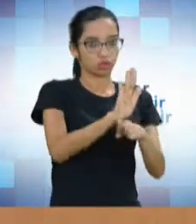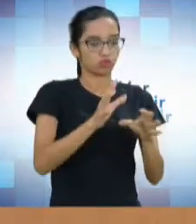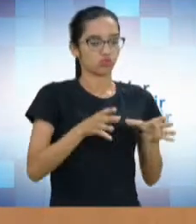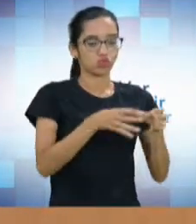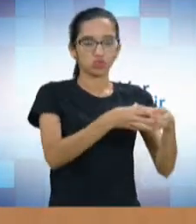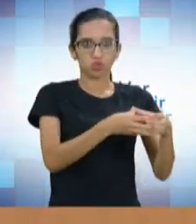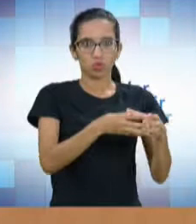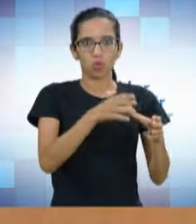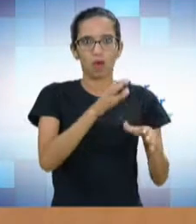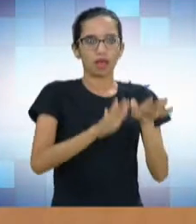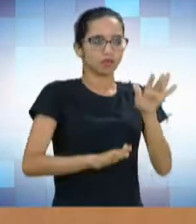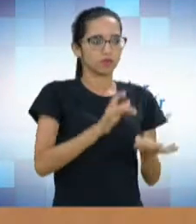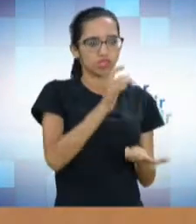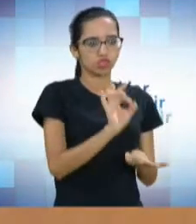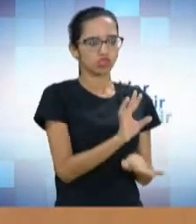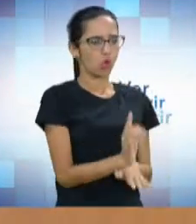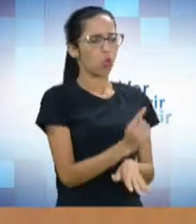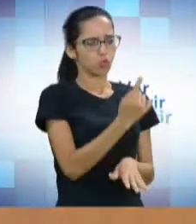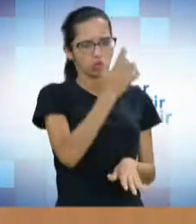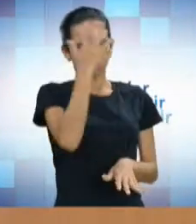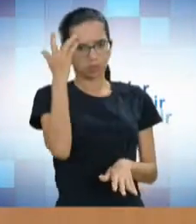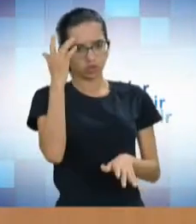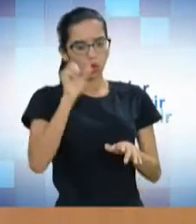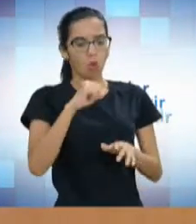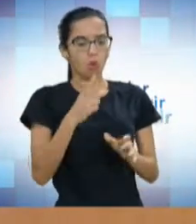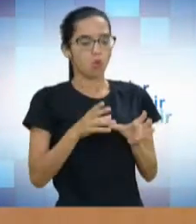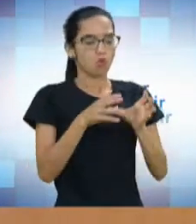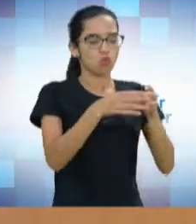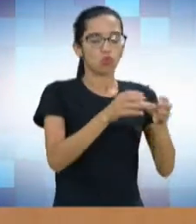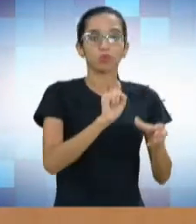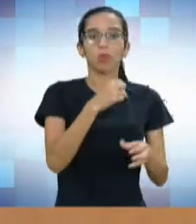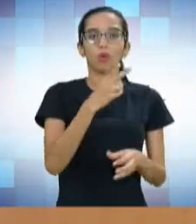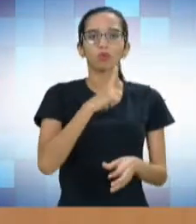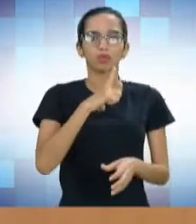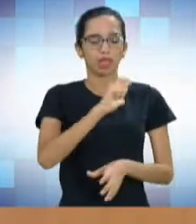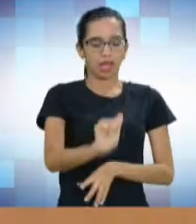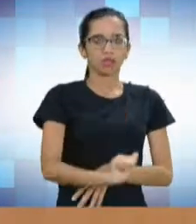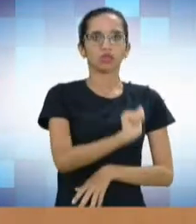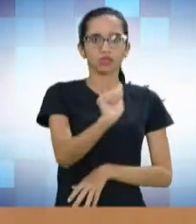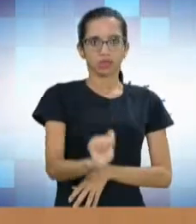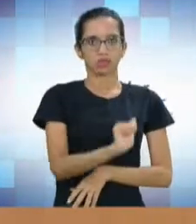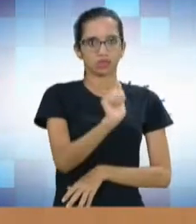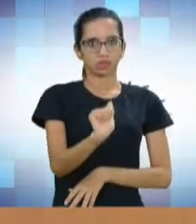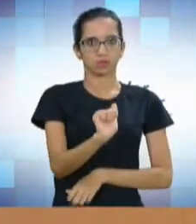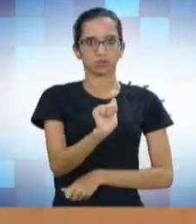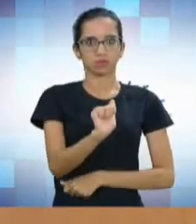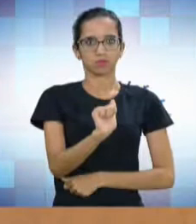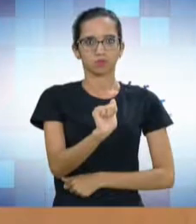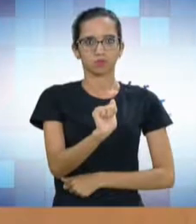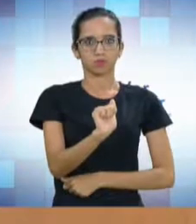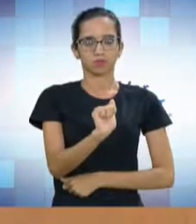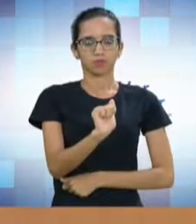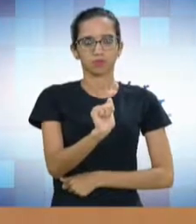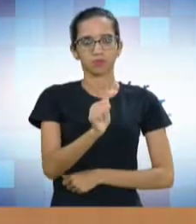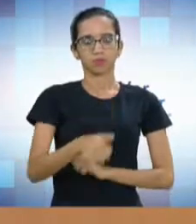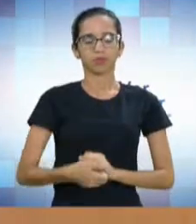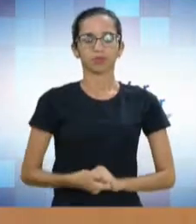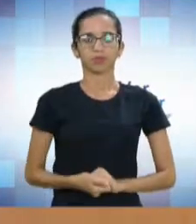apoio individual até grupos ou através do associativismo e esse apoio inclui